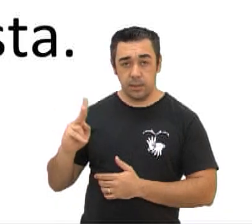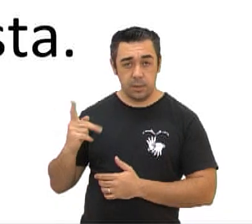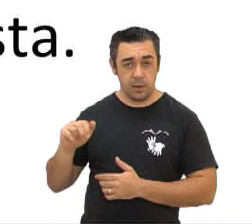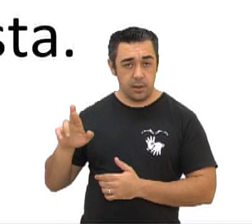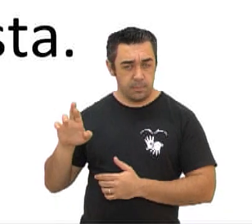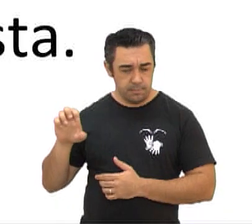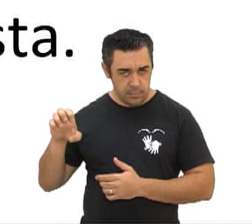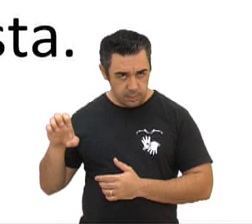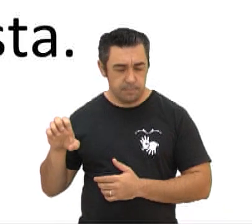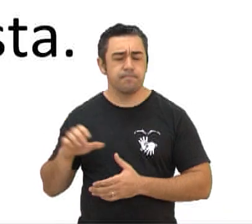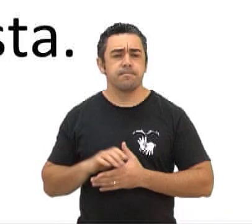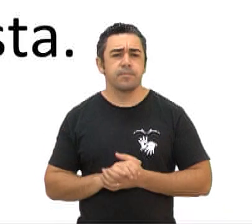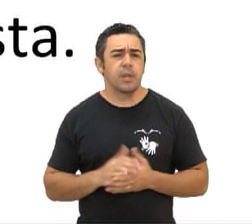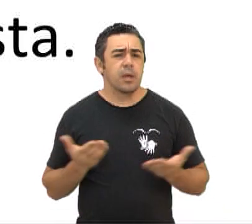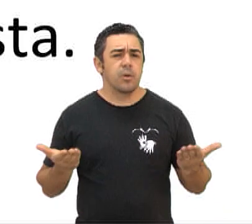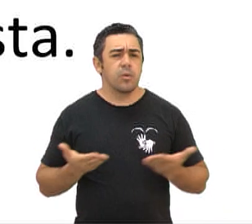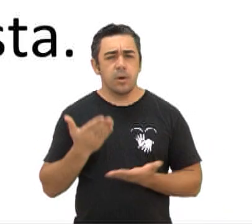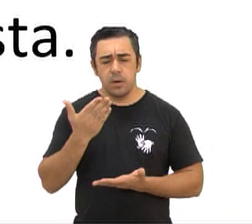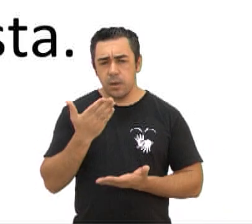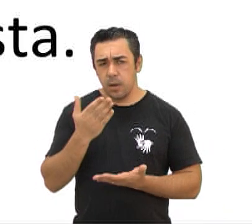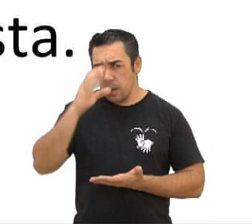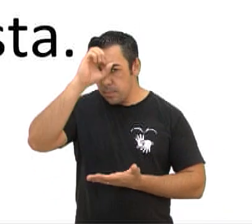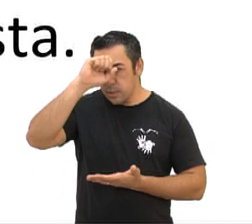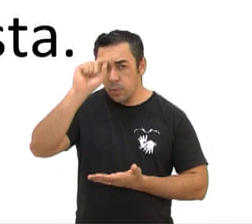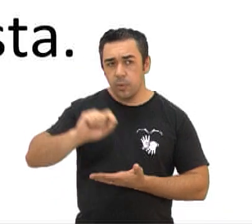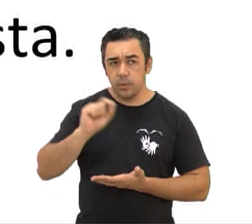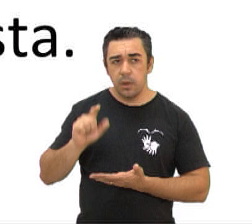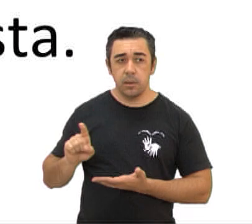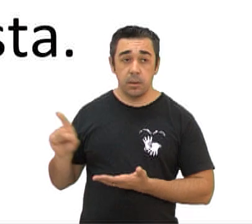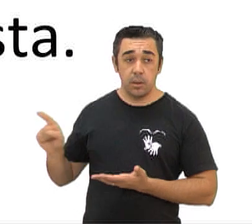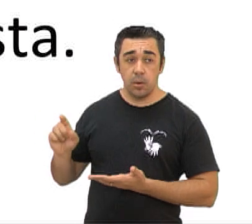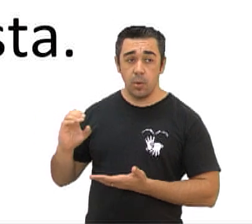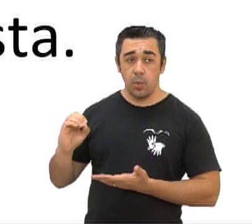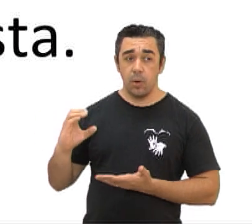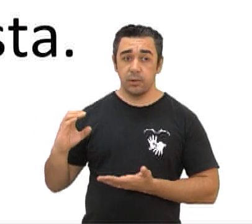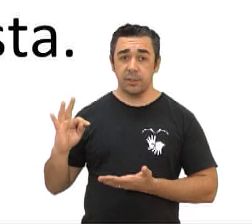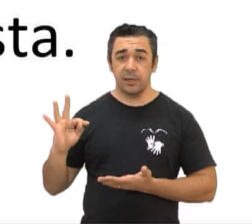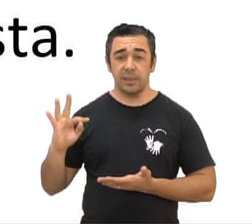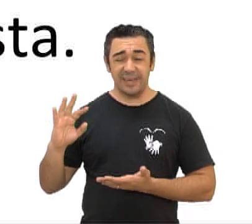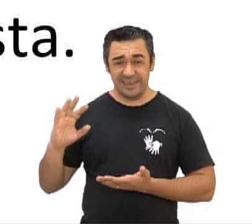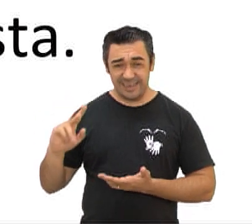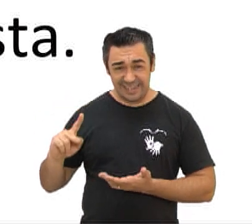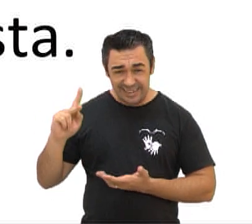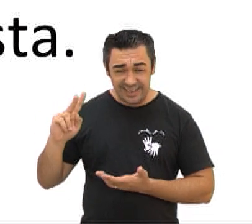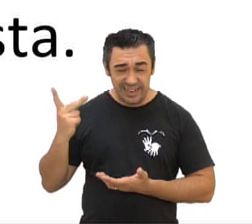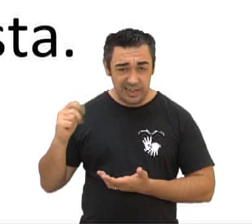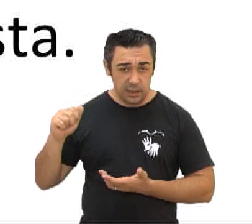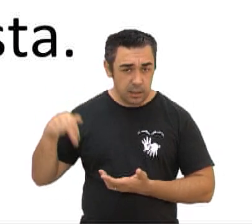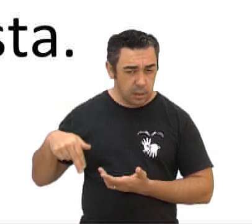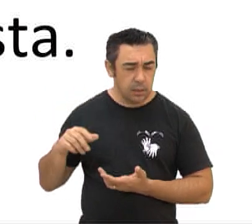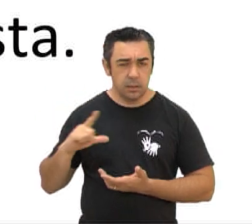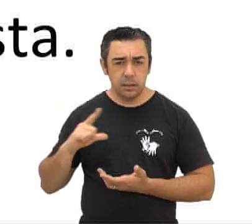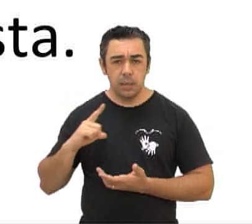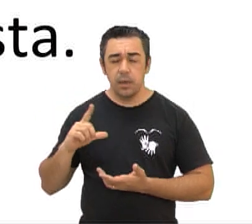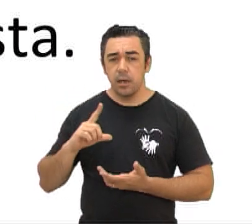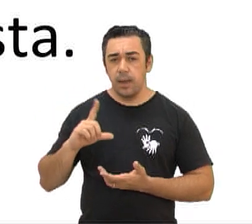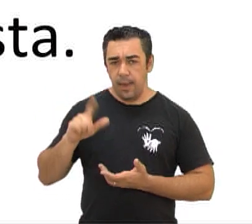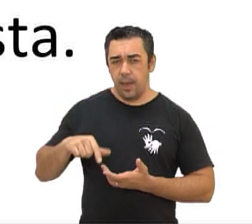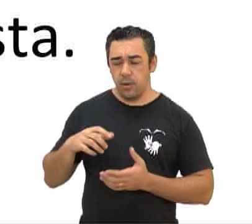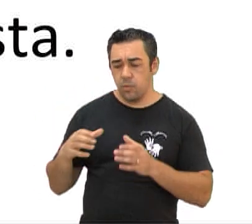vamos aprender sobre a obra de Ockham e como a escolástica foi perdendo força para o